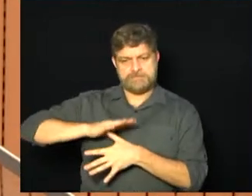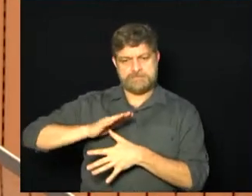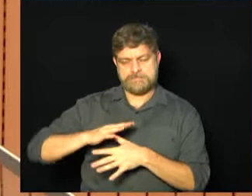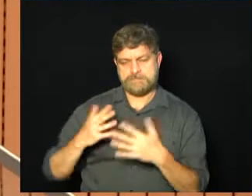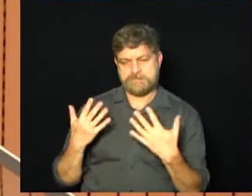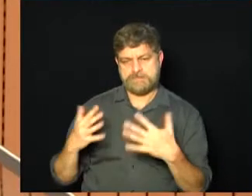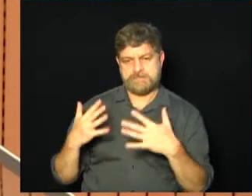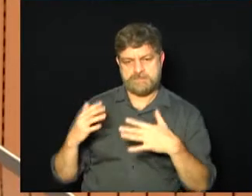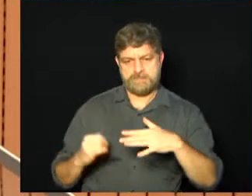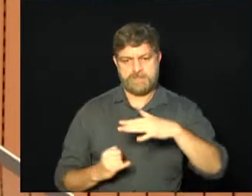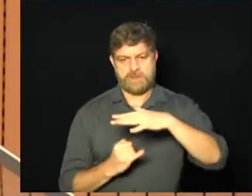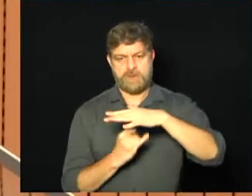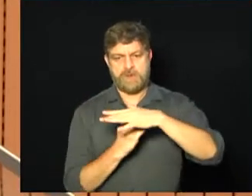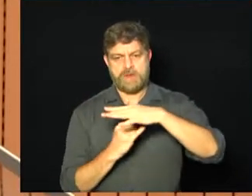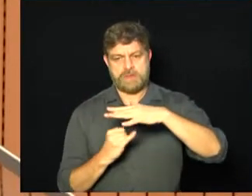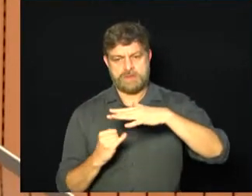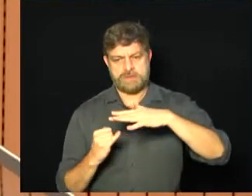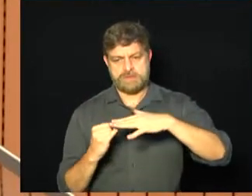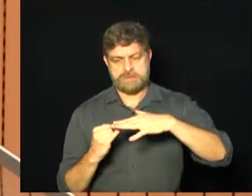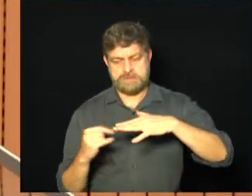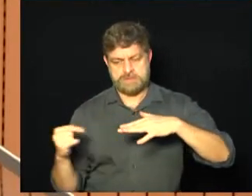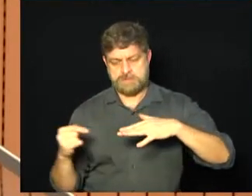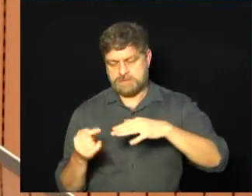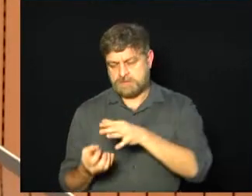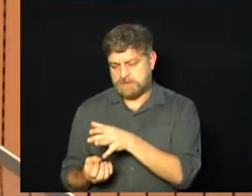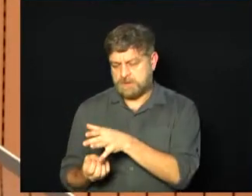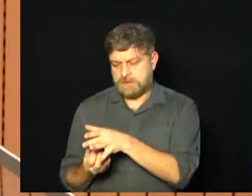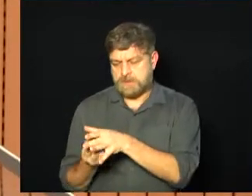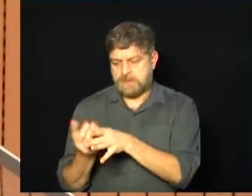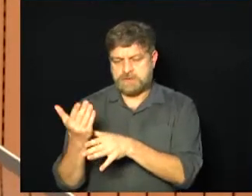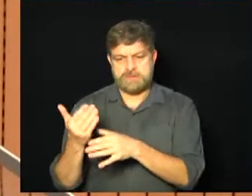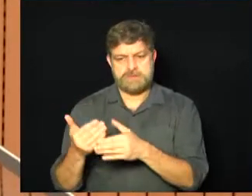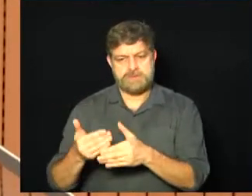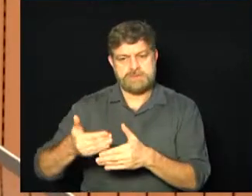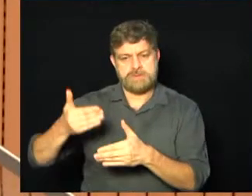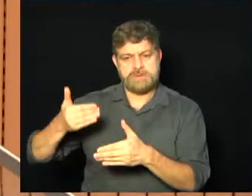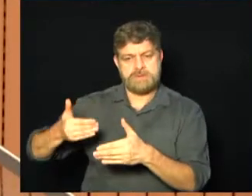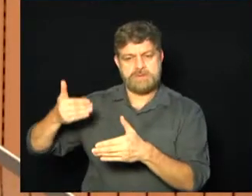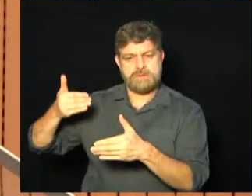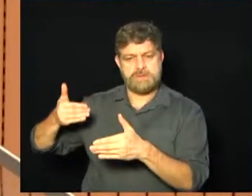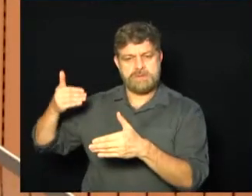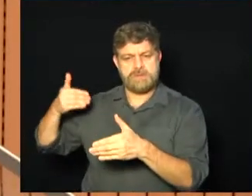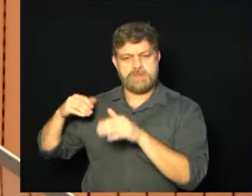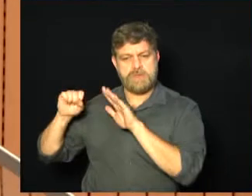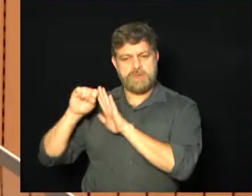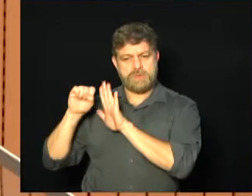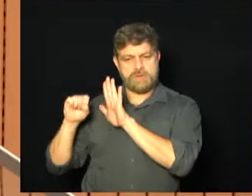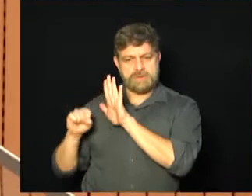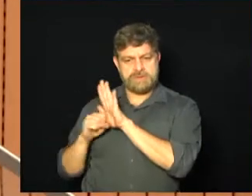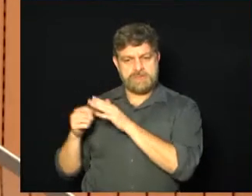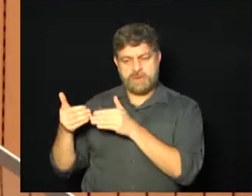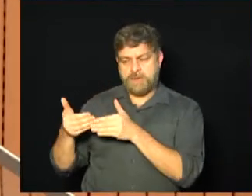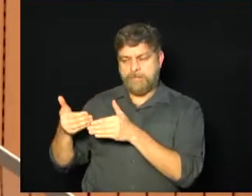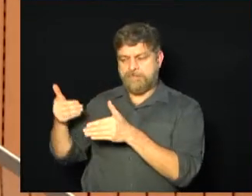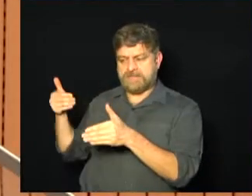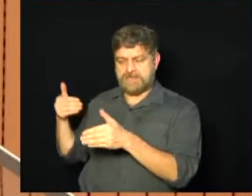uma instituição que, surgida na aurora do século passado,